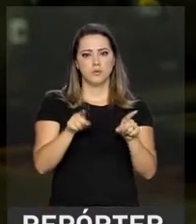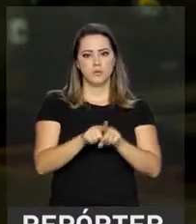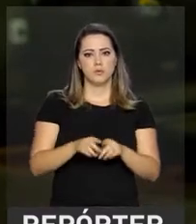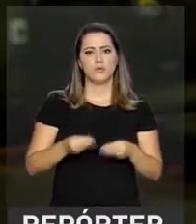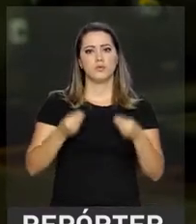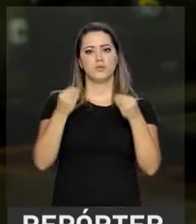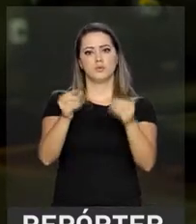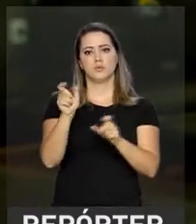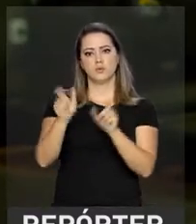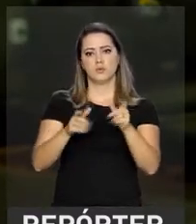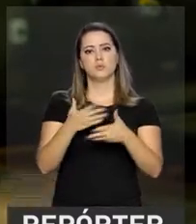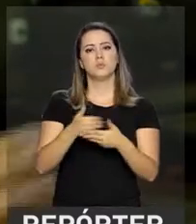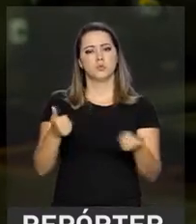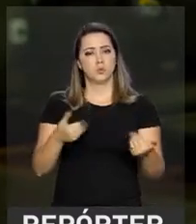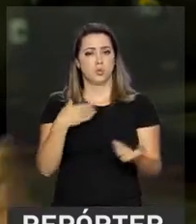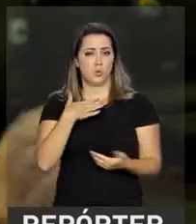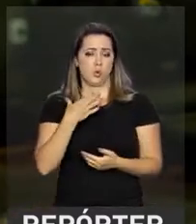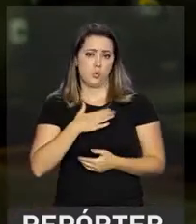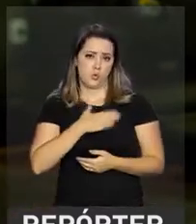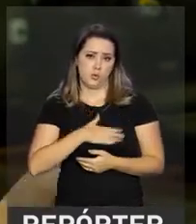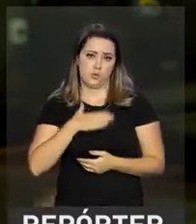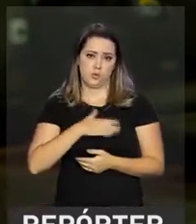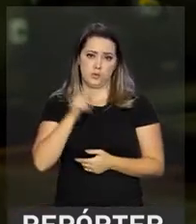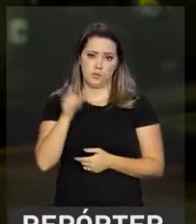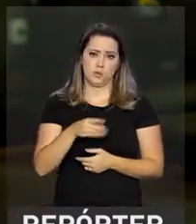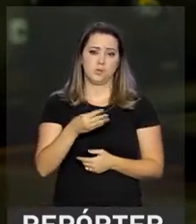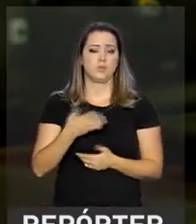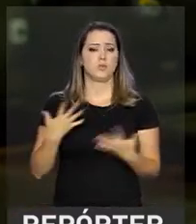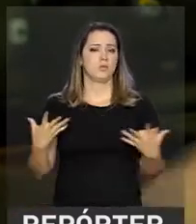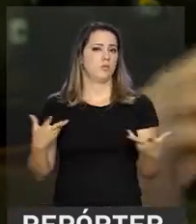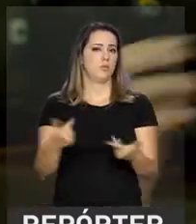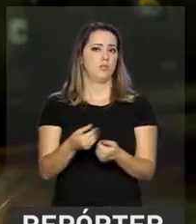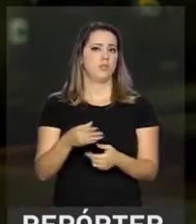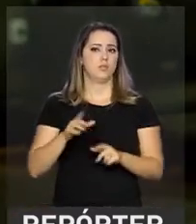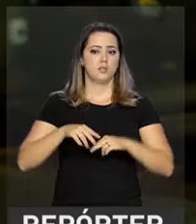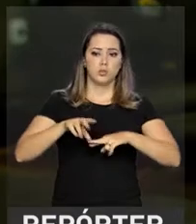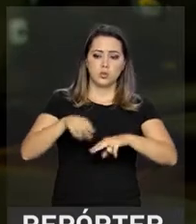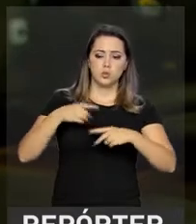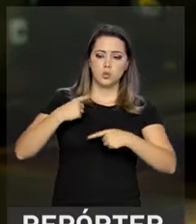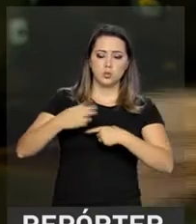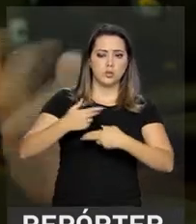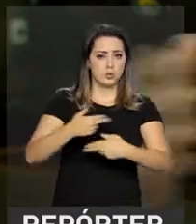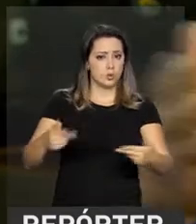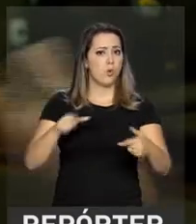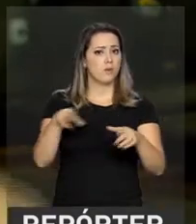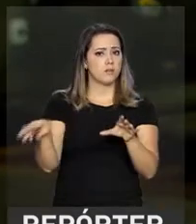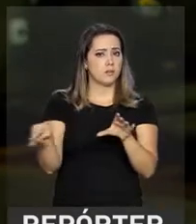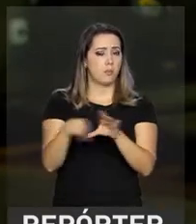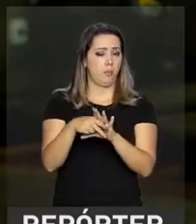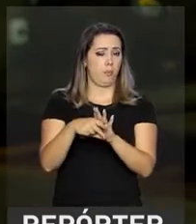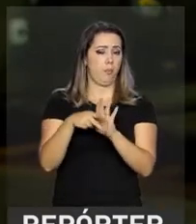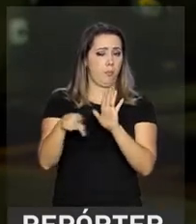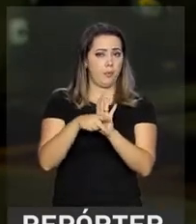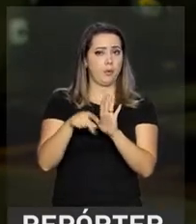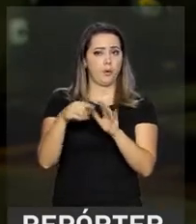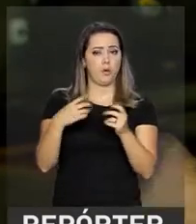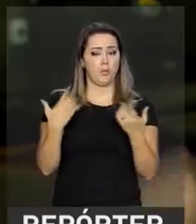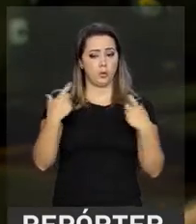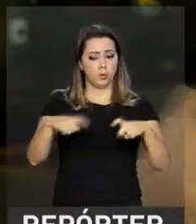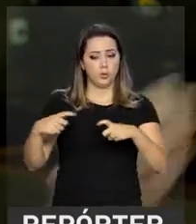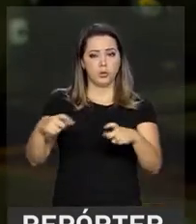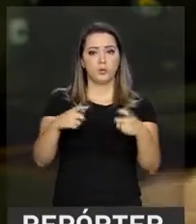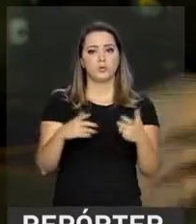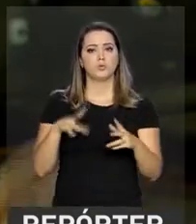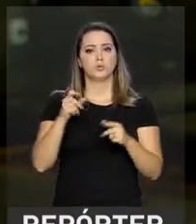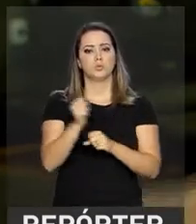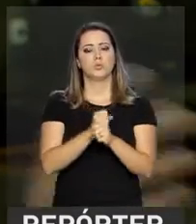dar conforto para as pessoas, né? Quem está aqui está querendo qualidade nos aparelhos, no atendimento e na estrutura. Então, a gente precisa